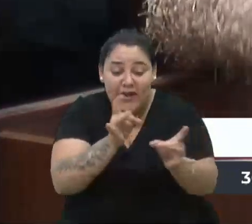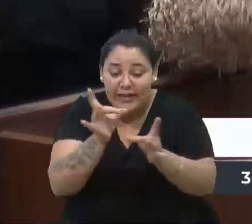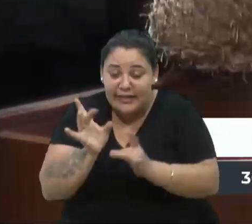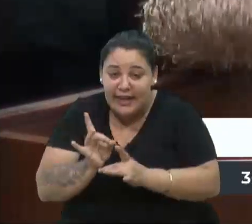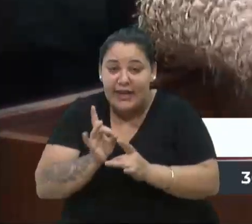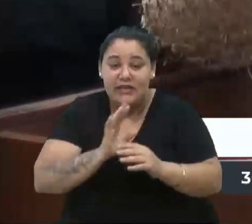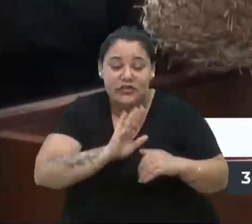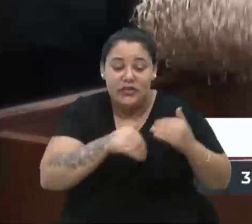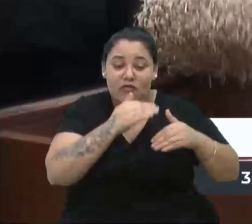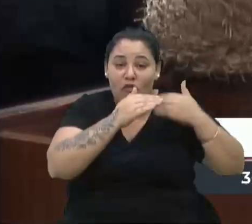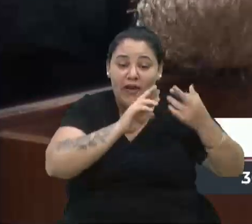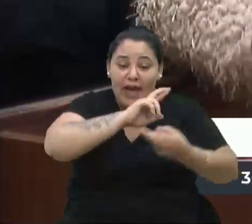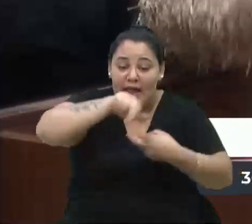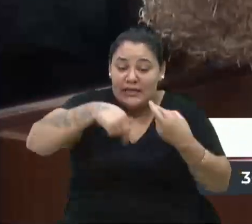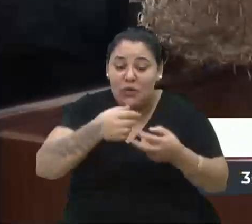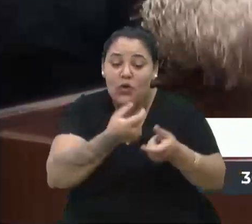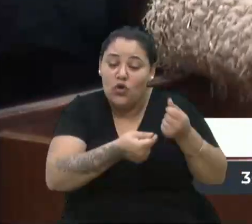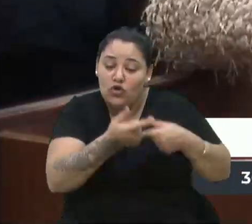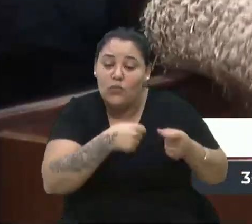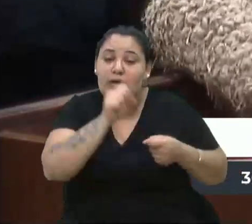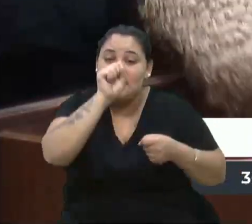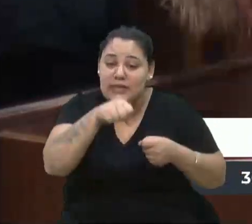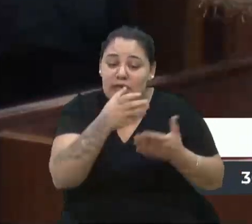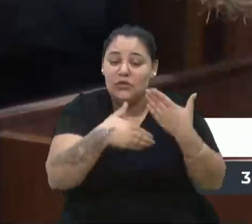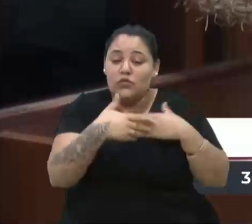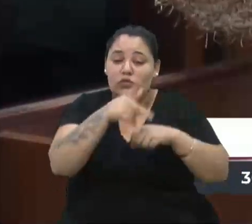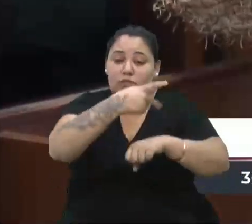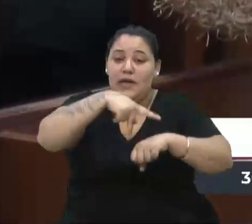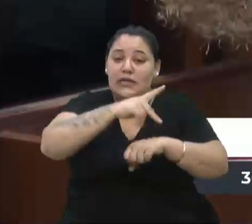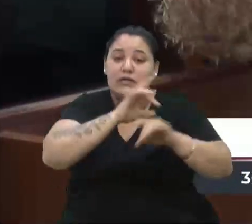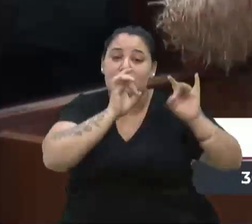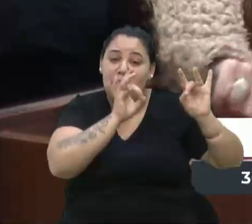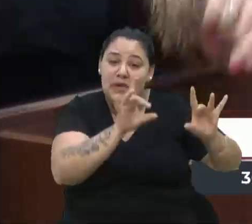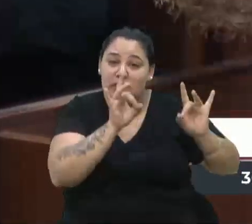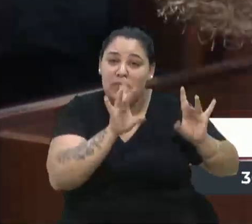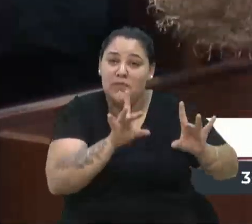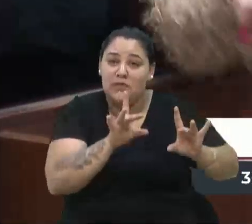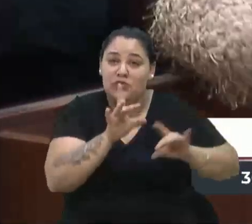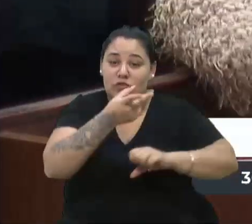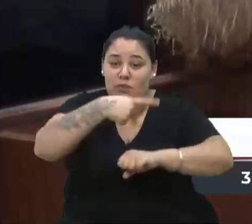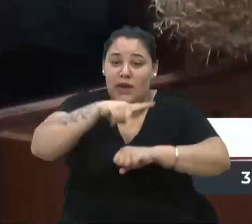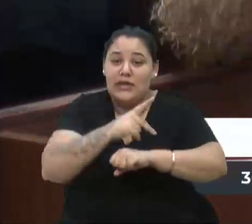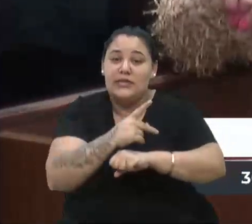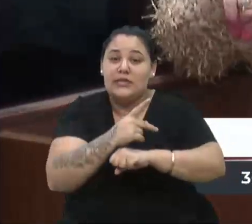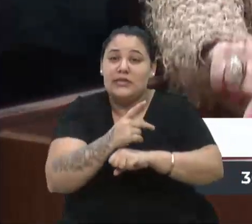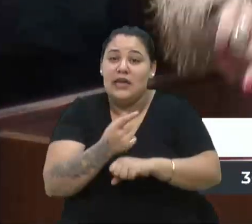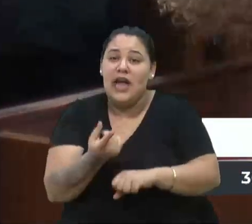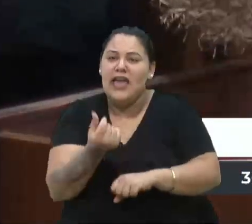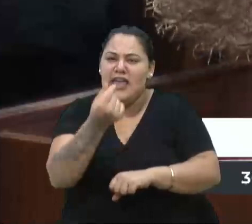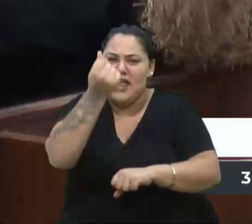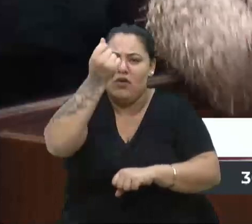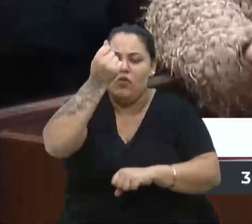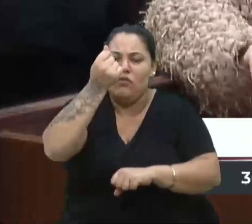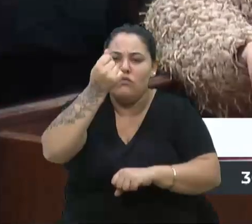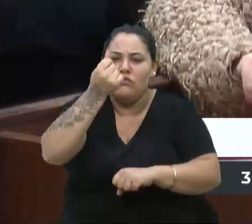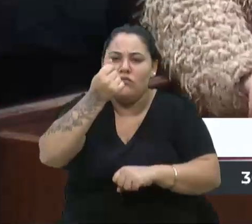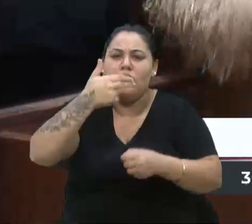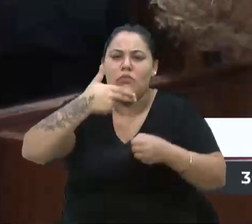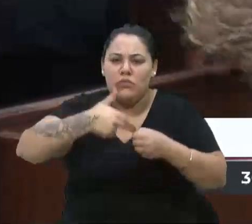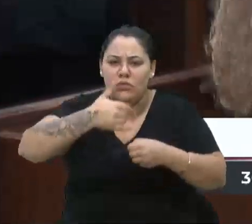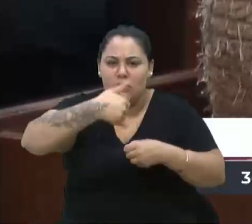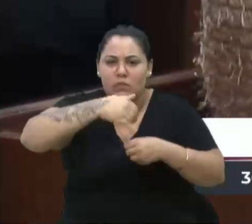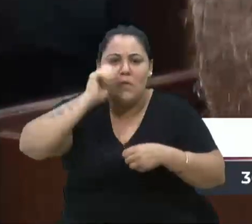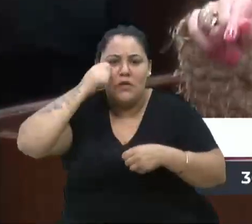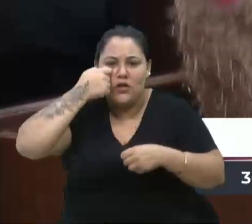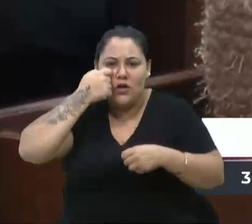Brasil ter relação econômica, sim, com todos os países, especialmente um país rico em petróleo, vizinho nosso,